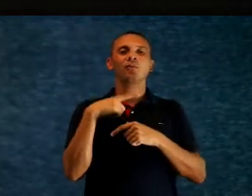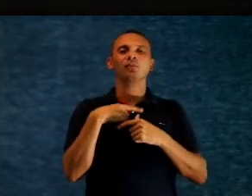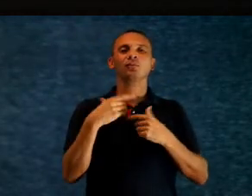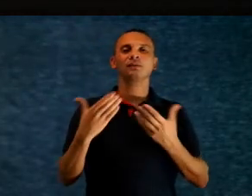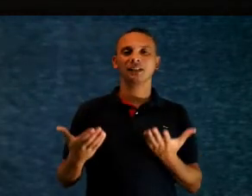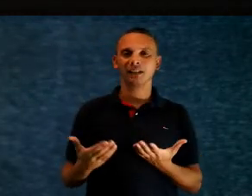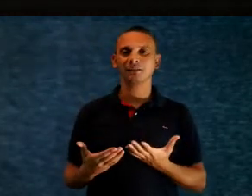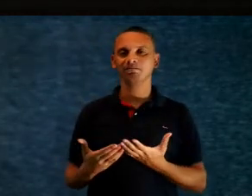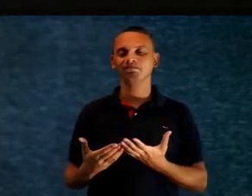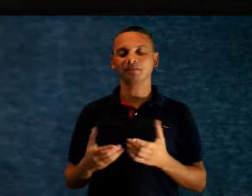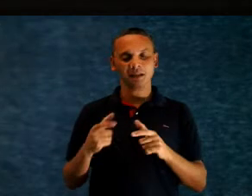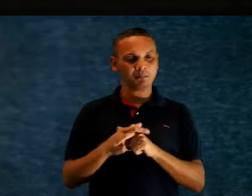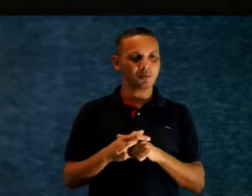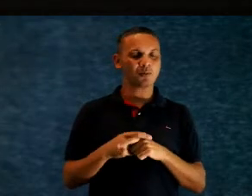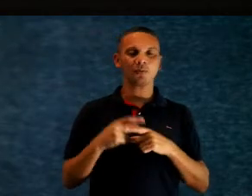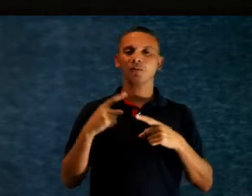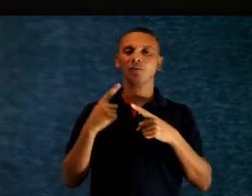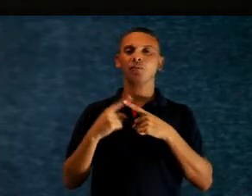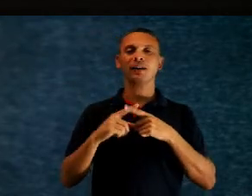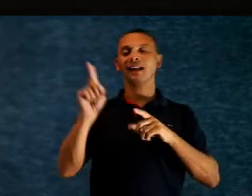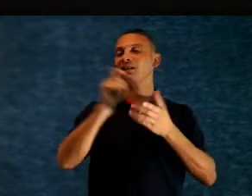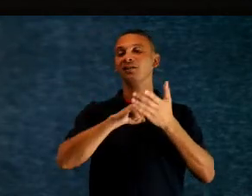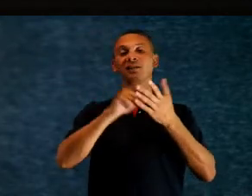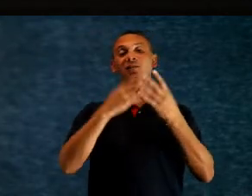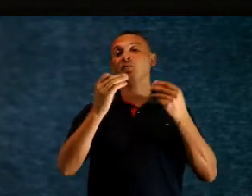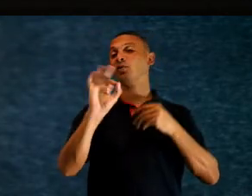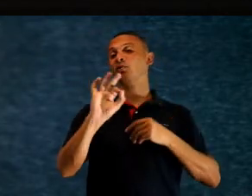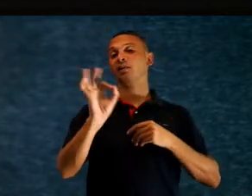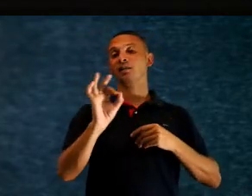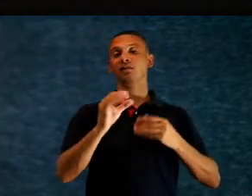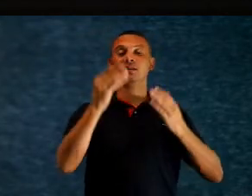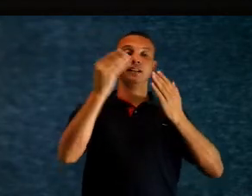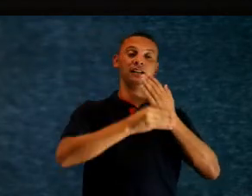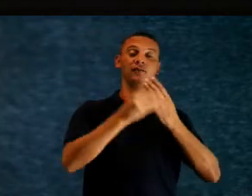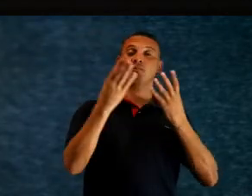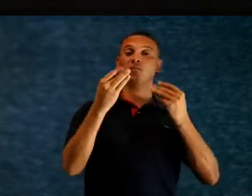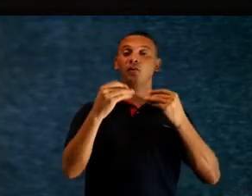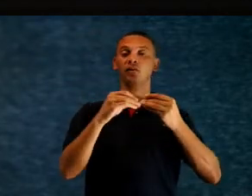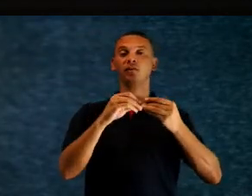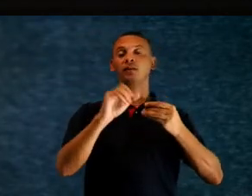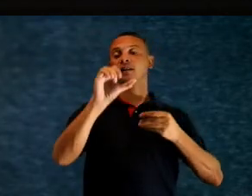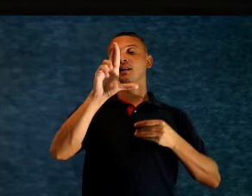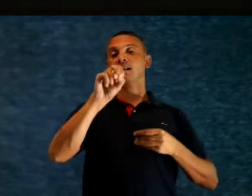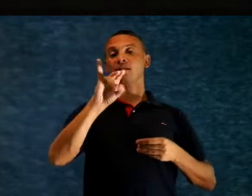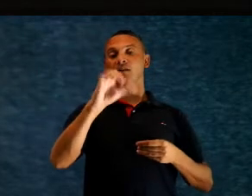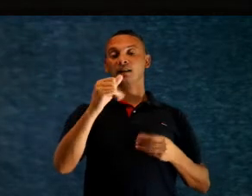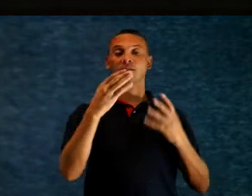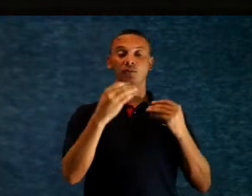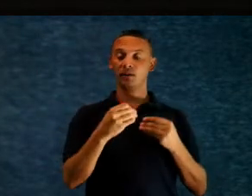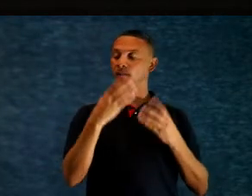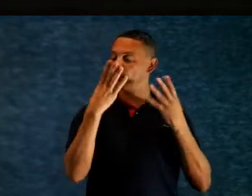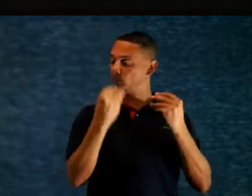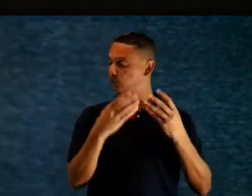crônicas inéditas. Essas crônicas estão todas em poder da família, que, na realidade,